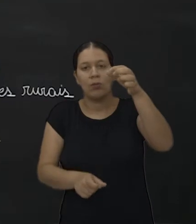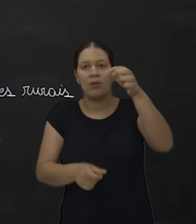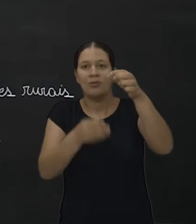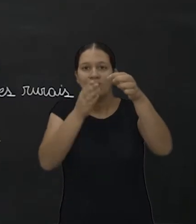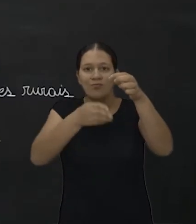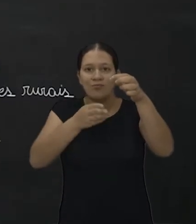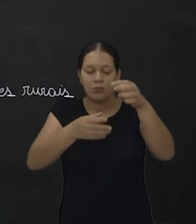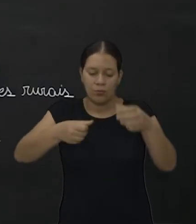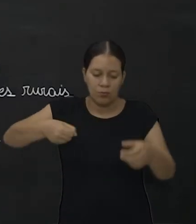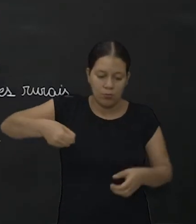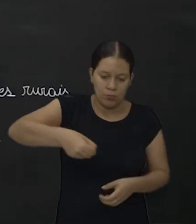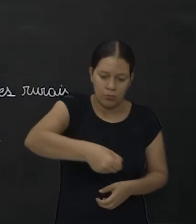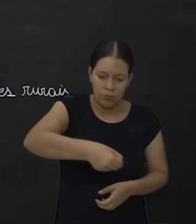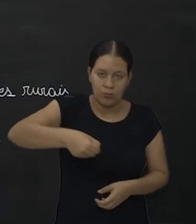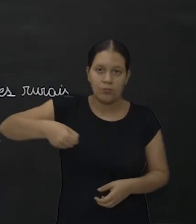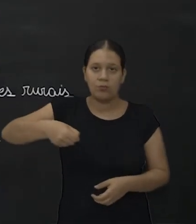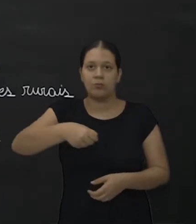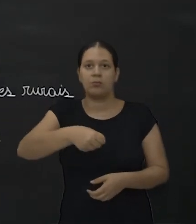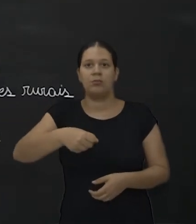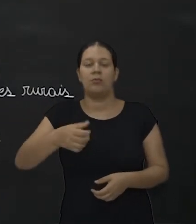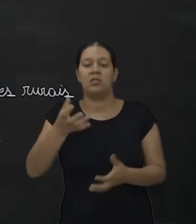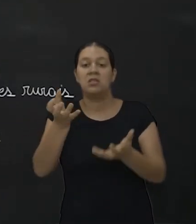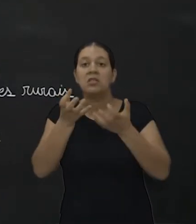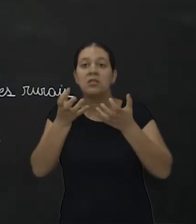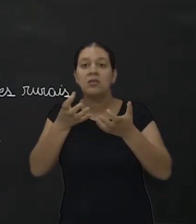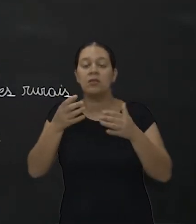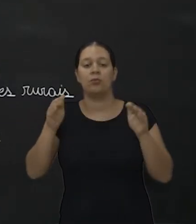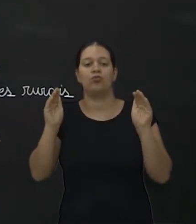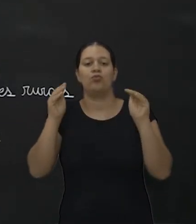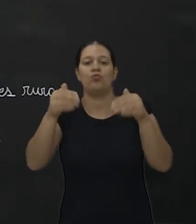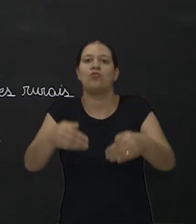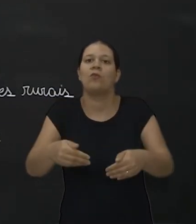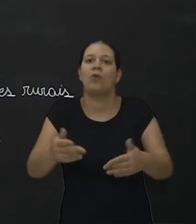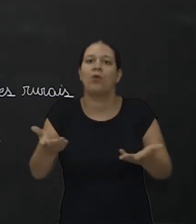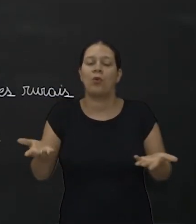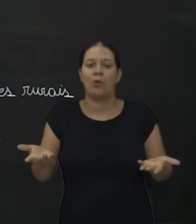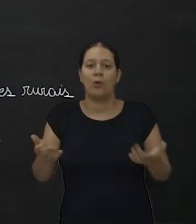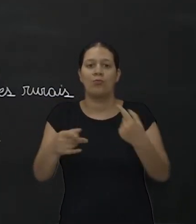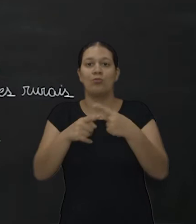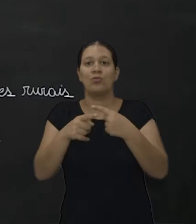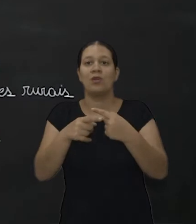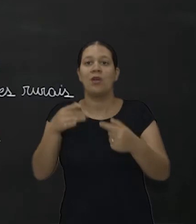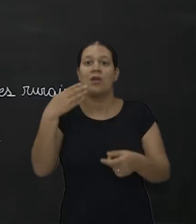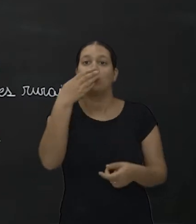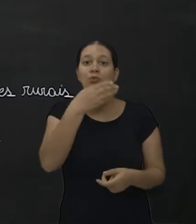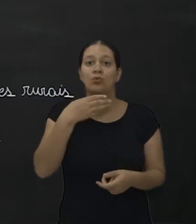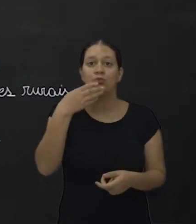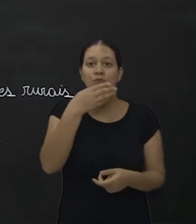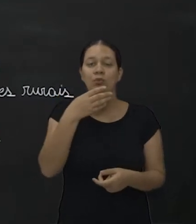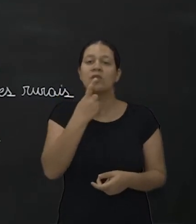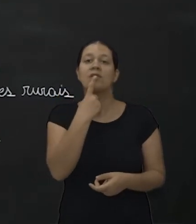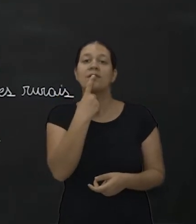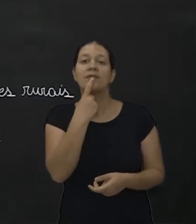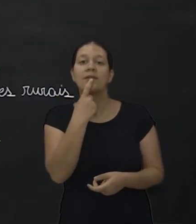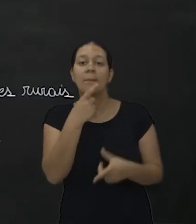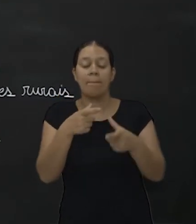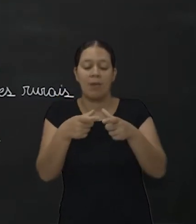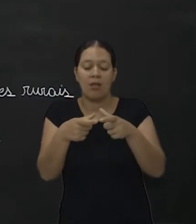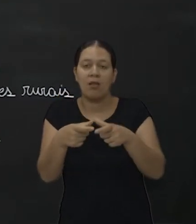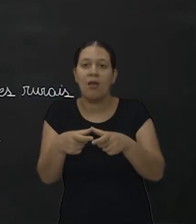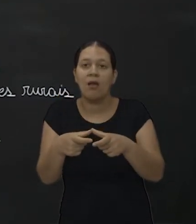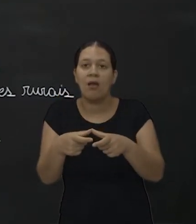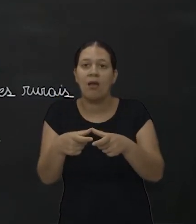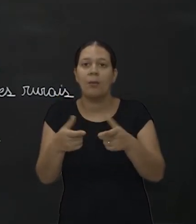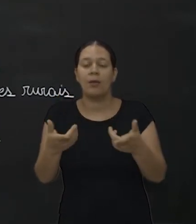época, na Europa, a principal forma de adoçar alimentos era o açúcar da beterraba, que não tinha a